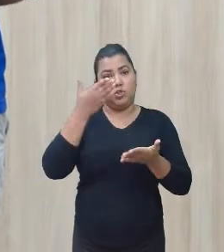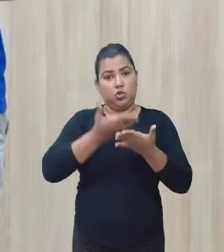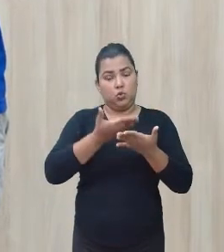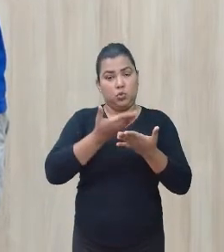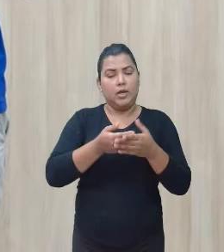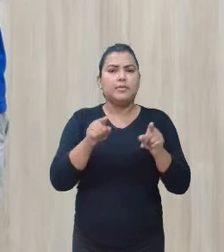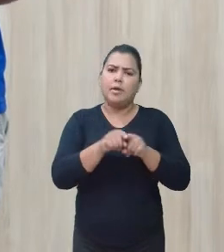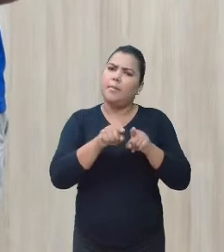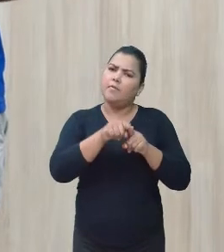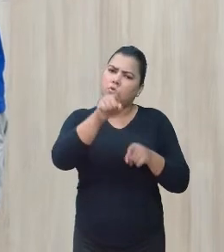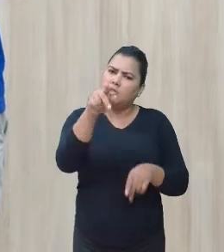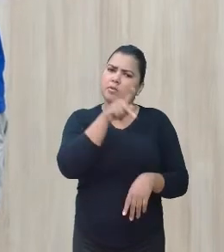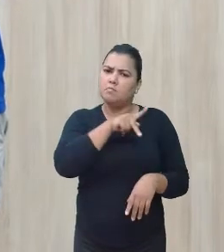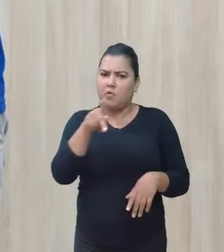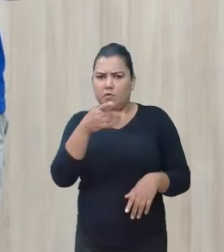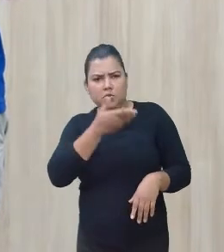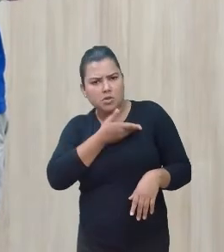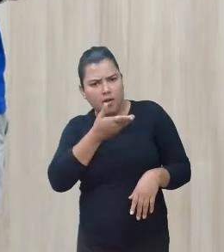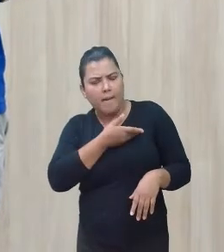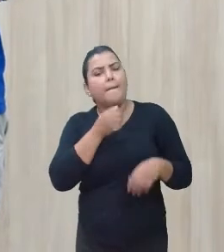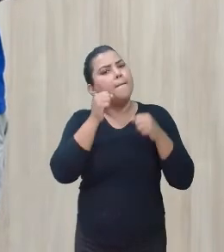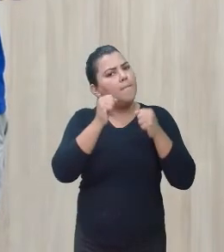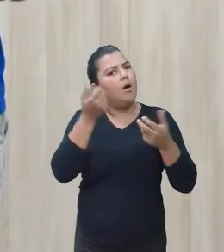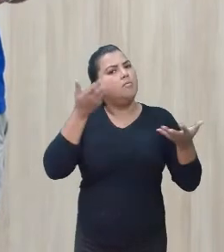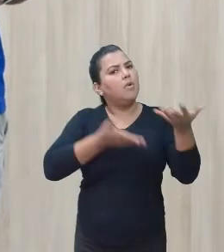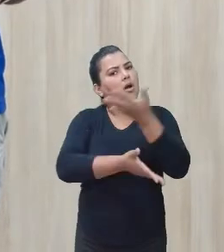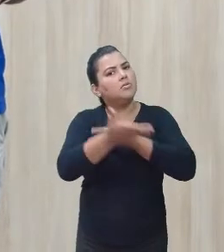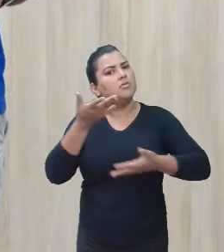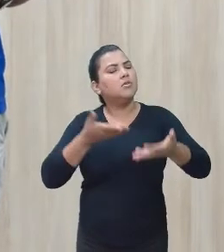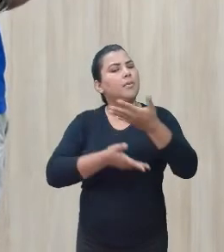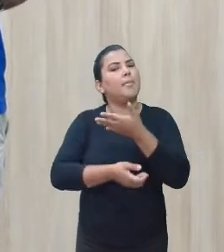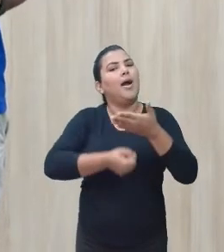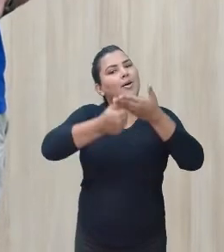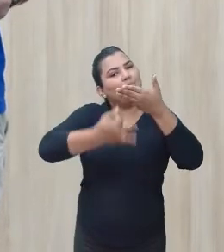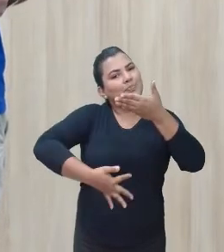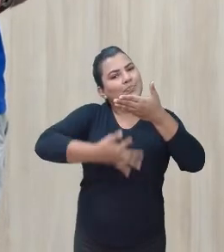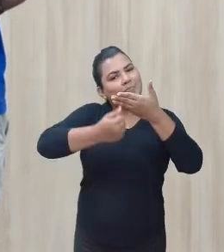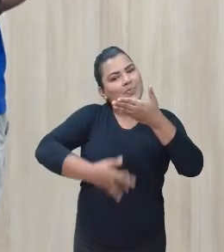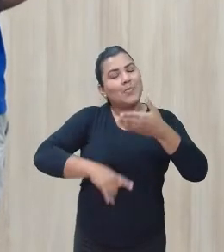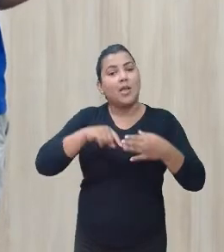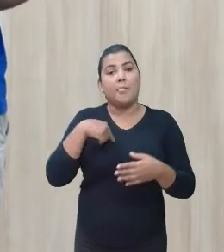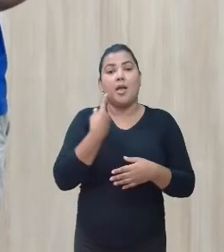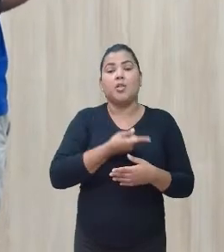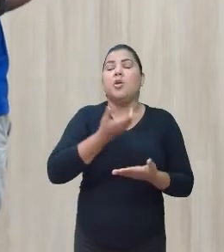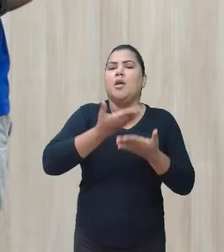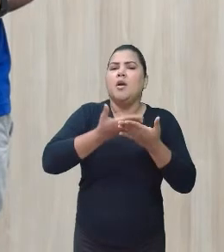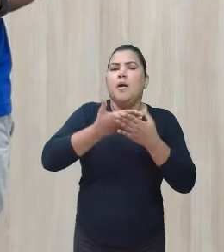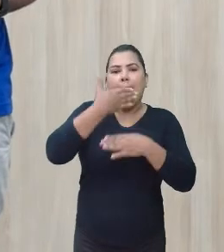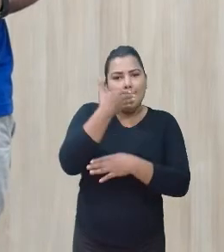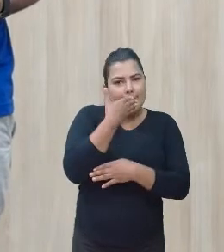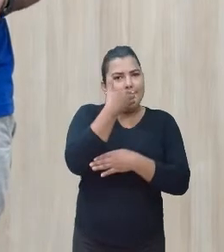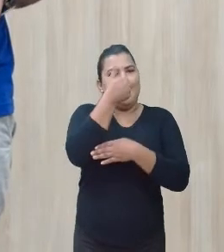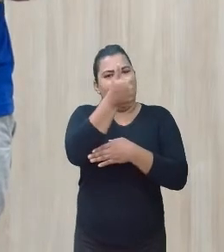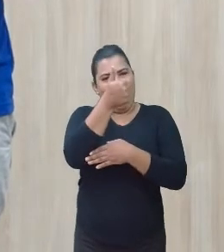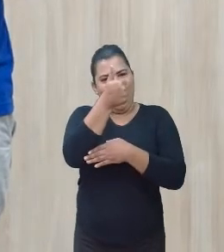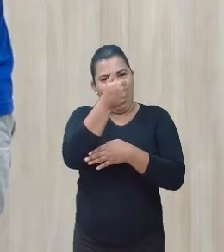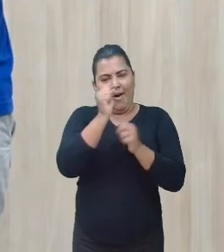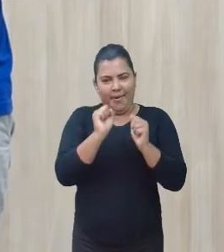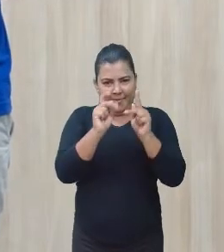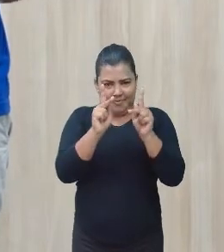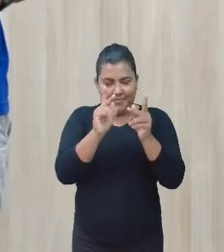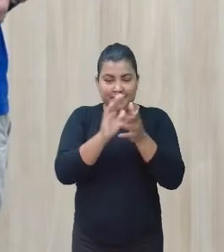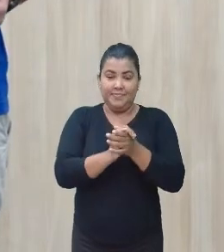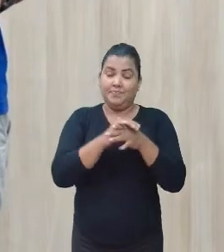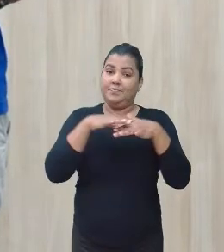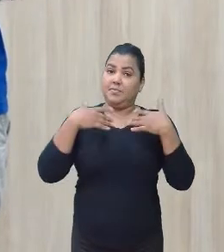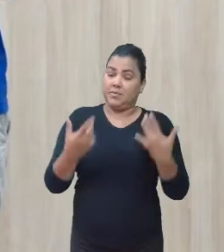você colega professor, colega professora, entra em contato conosco para a gente fazer uma aula cada vez melhor, tá certo? E até porque